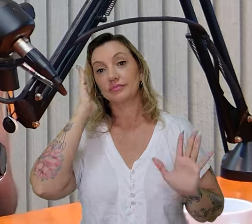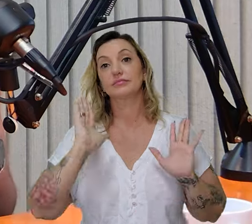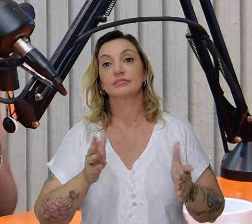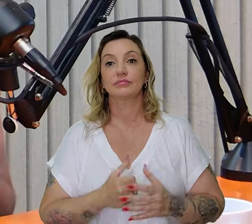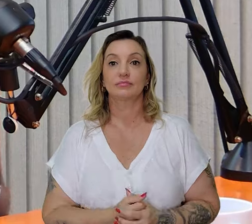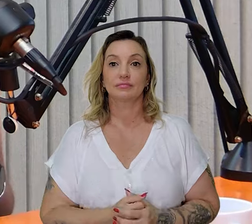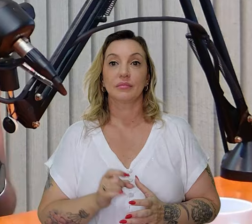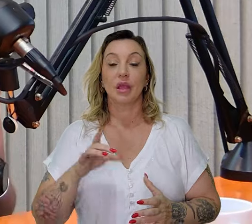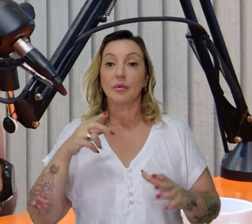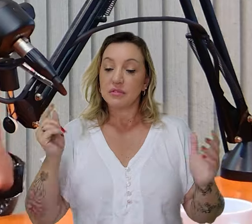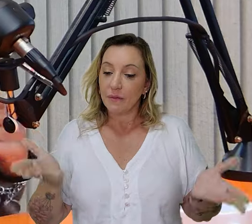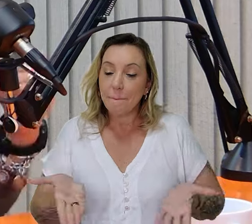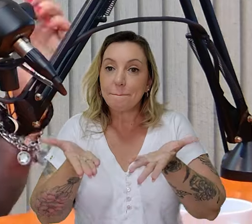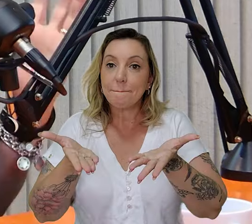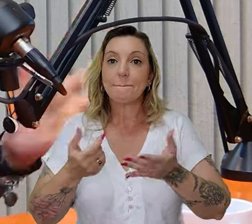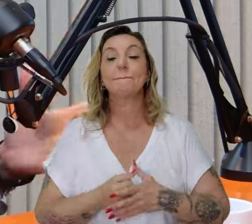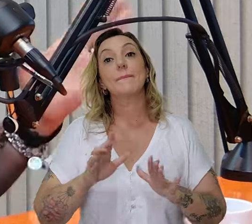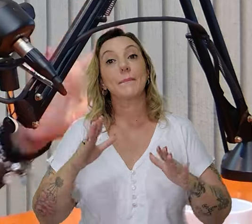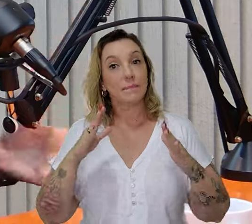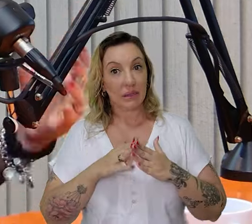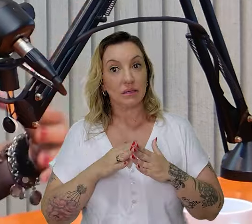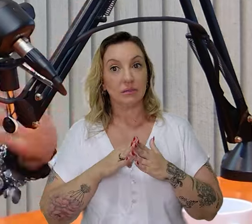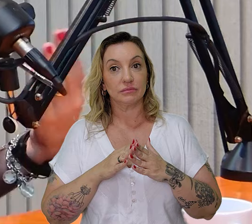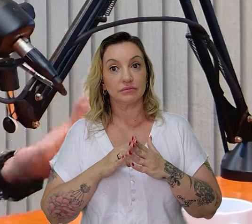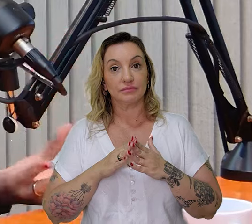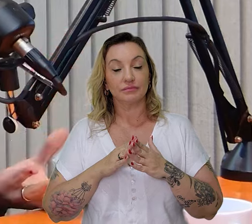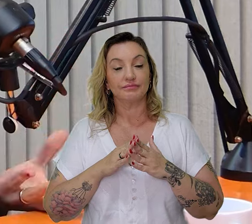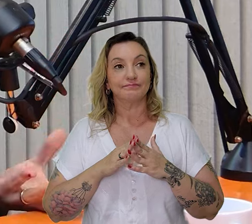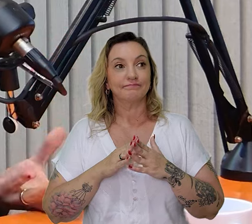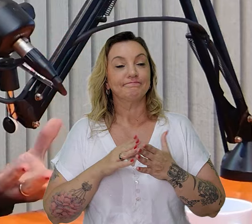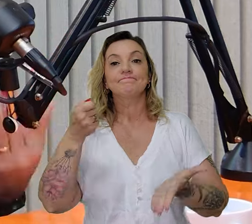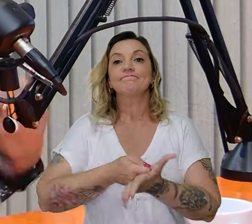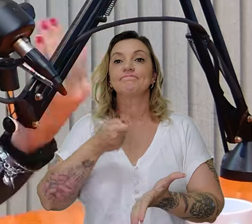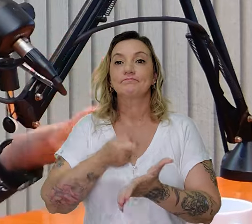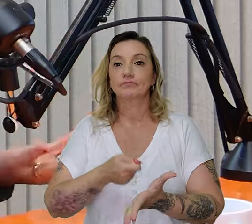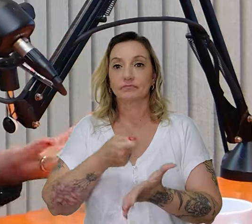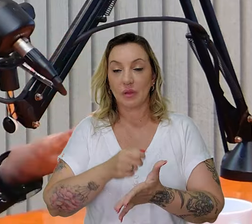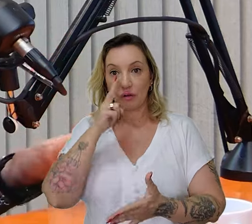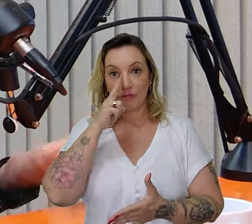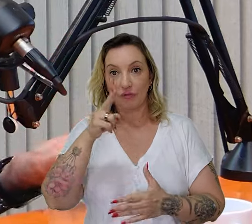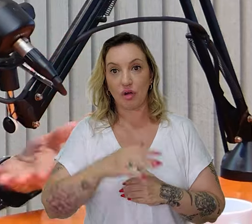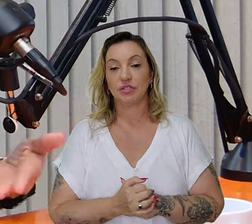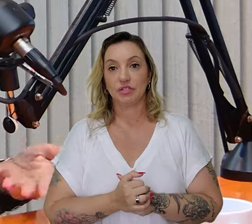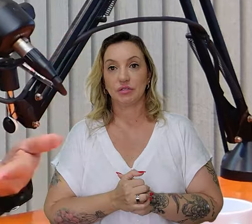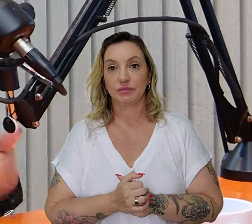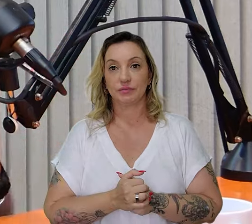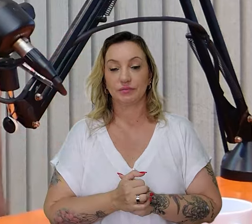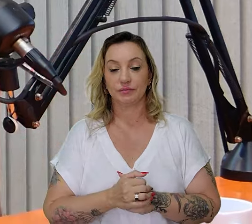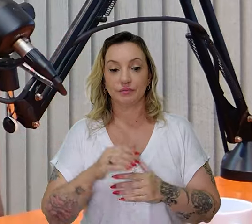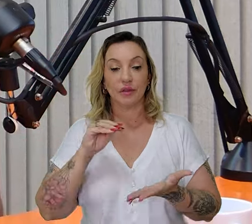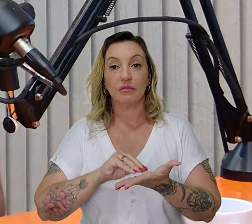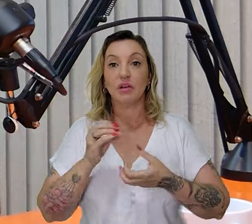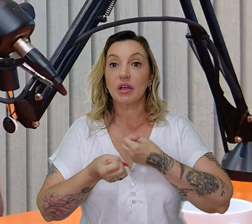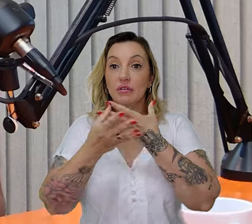mas em casa é uma cobrança muito forte ainda por falta de informação daquilo que é